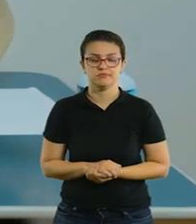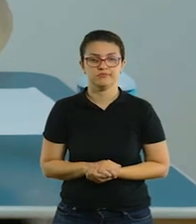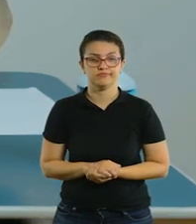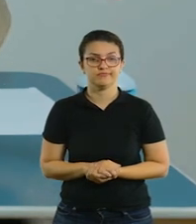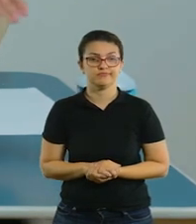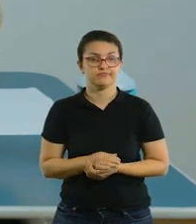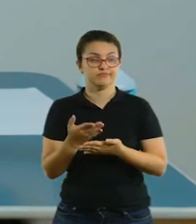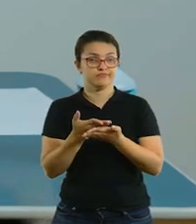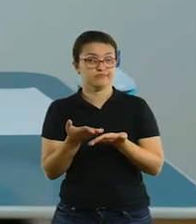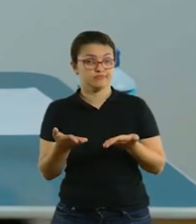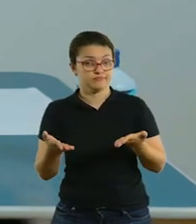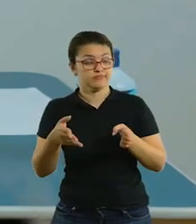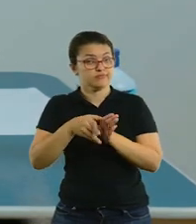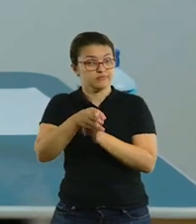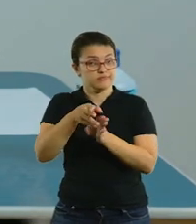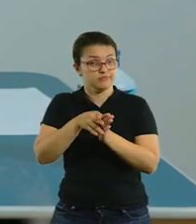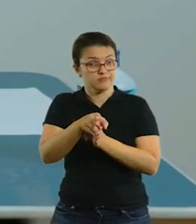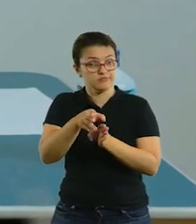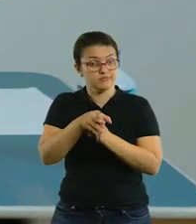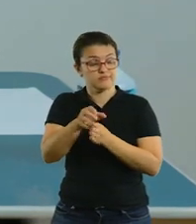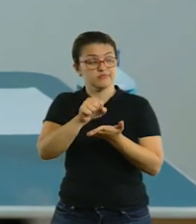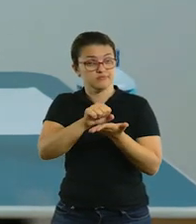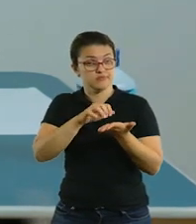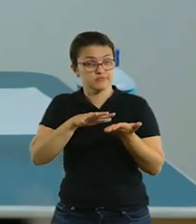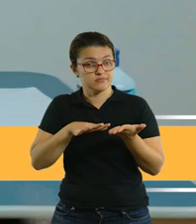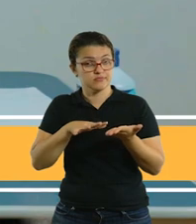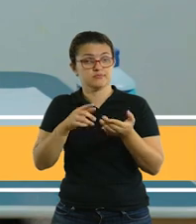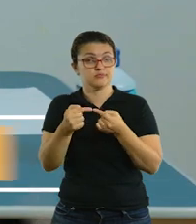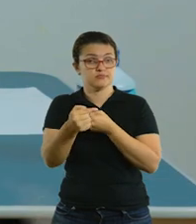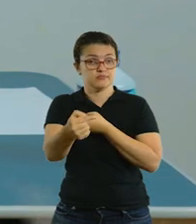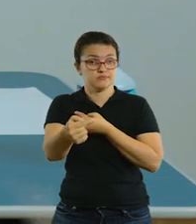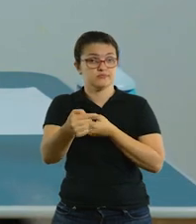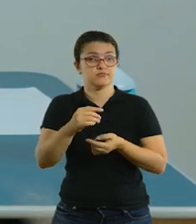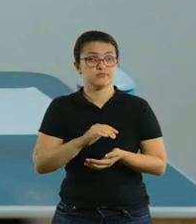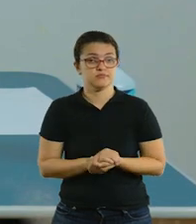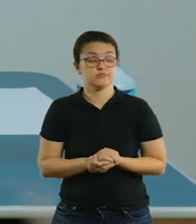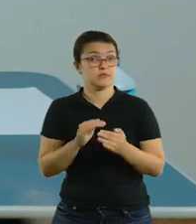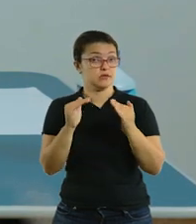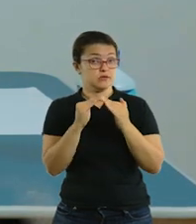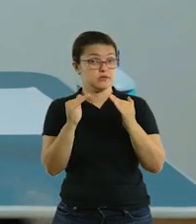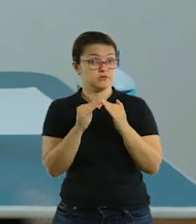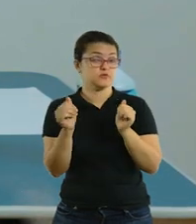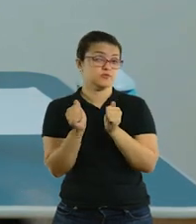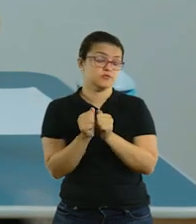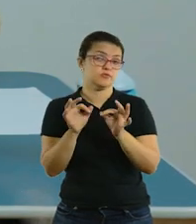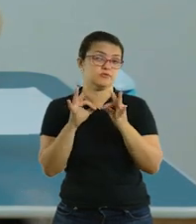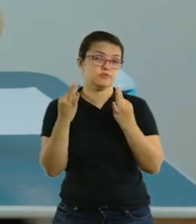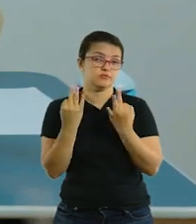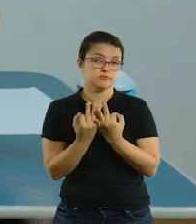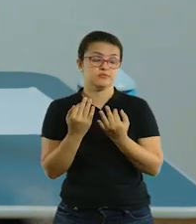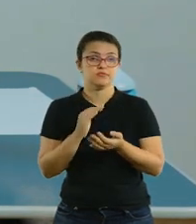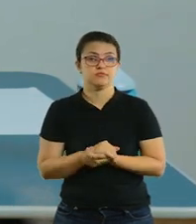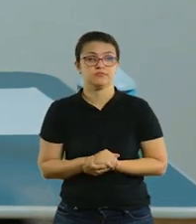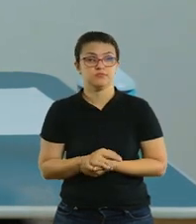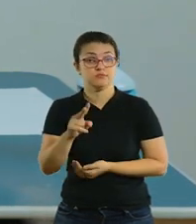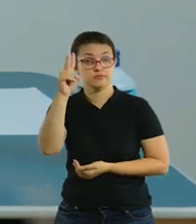Bem, essas foram as orientações para vocês realizarem as atividades dessa semana aí na sua casa com a sua família, tá